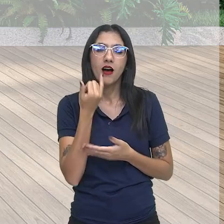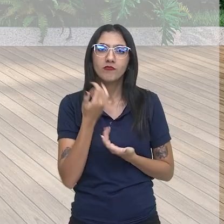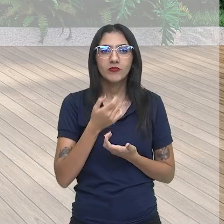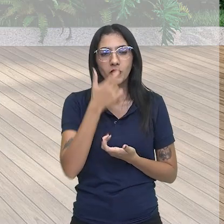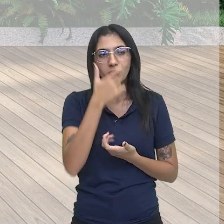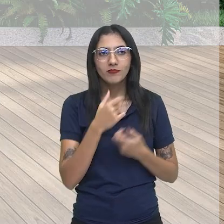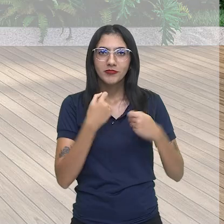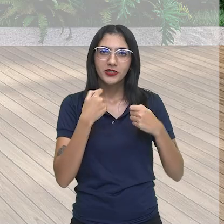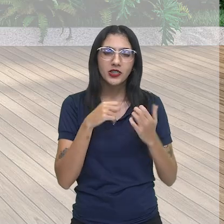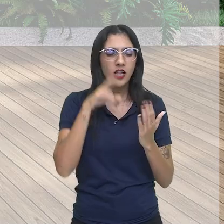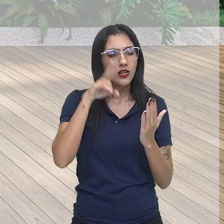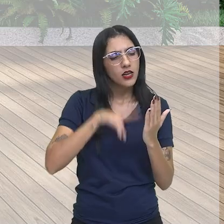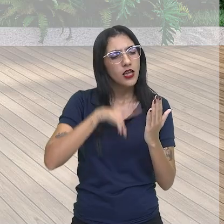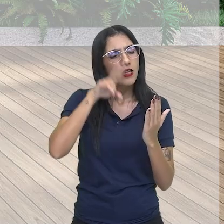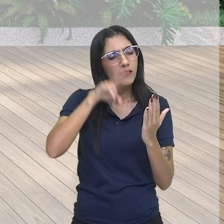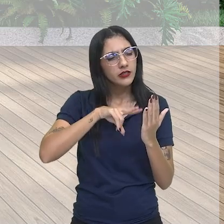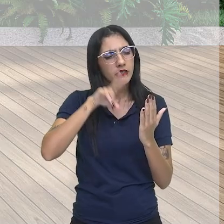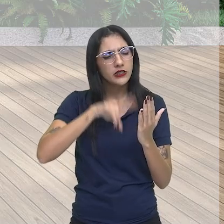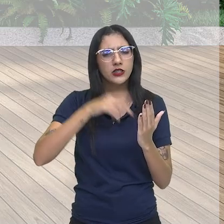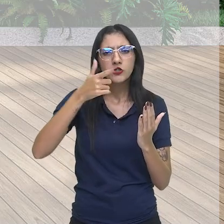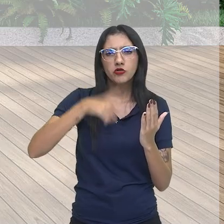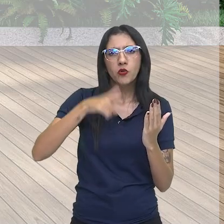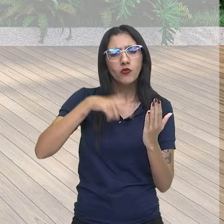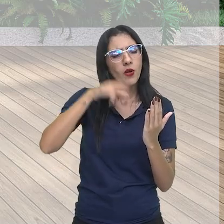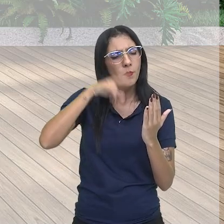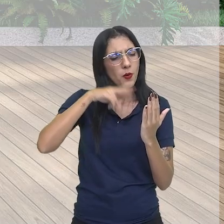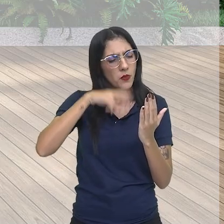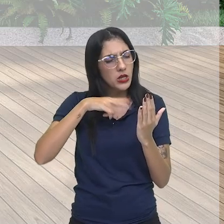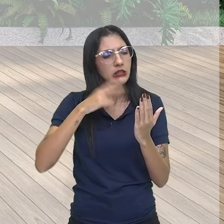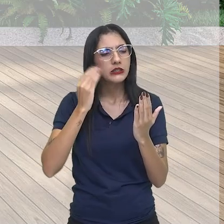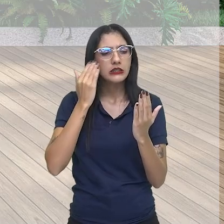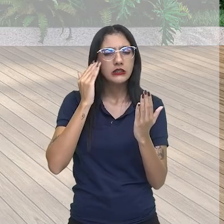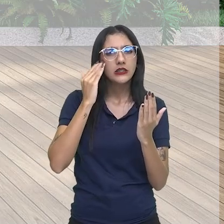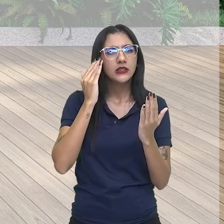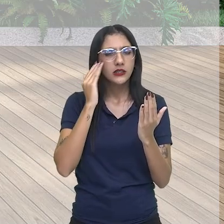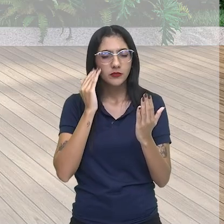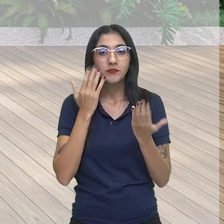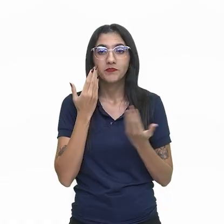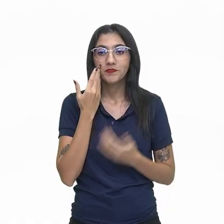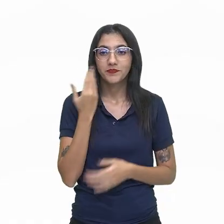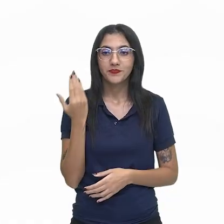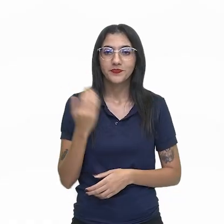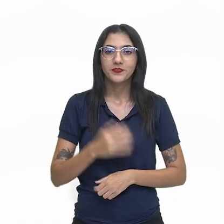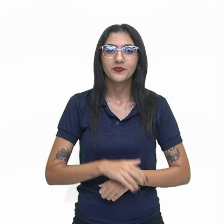né, lá verificar, ler, fazer minha interpretação. Então, vamos lá.